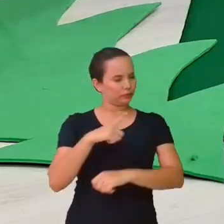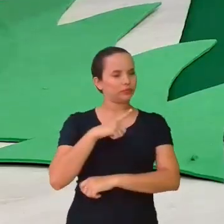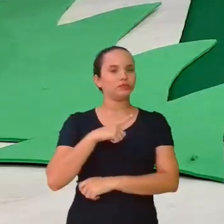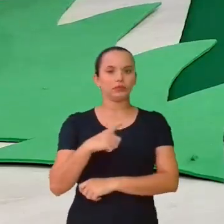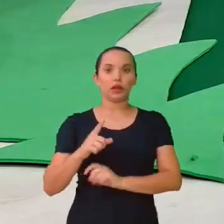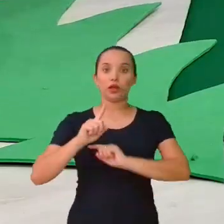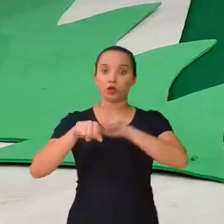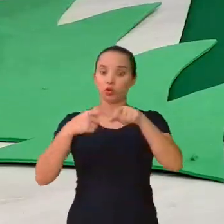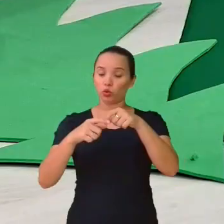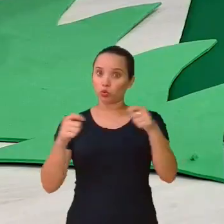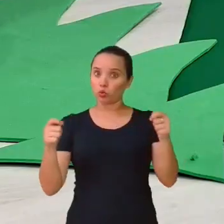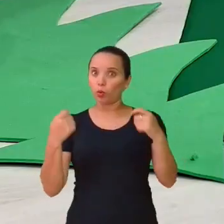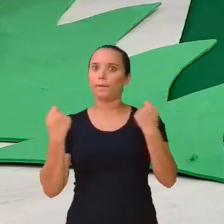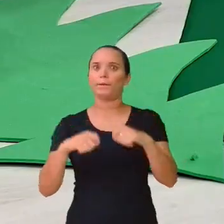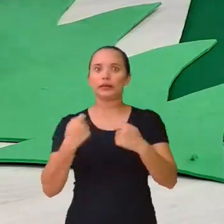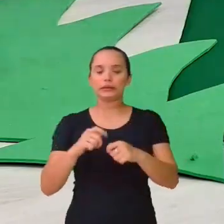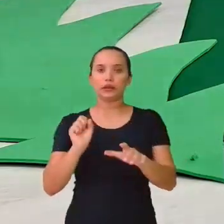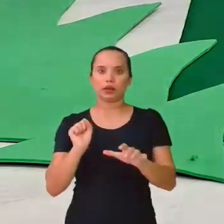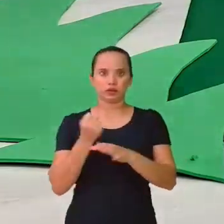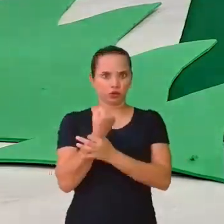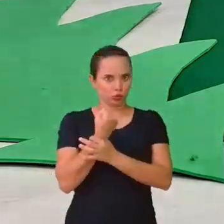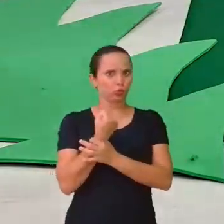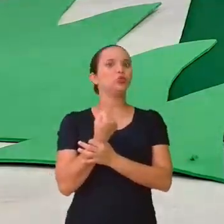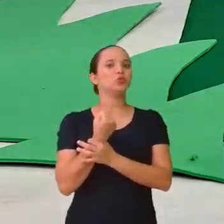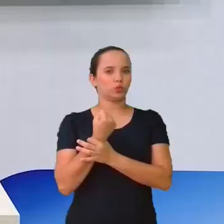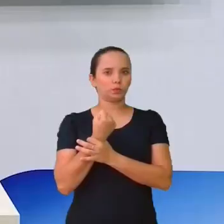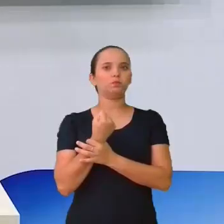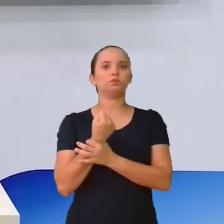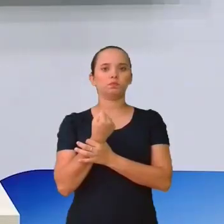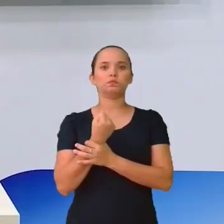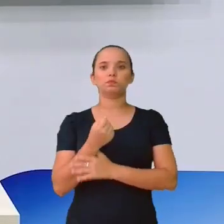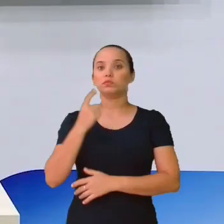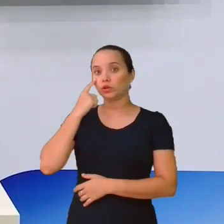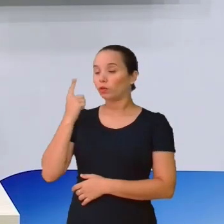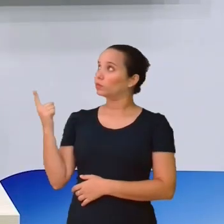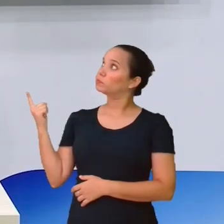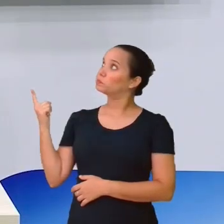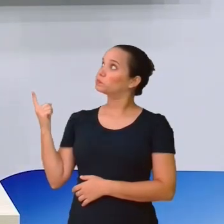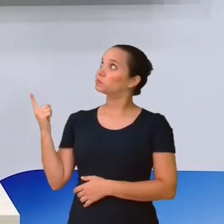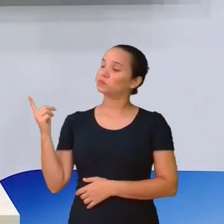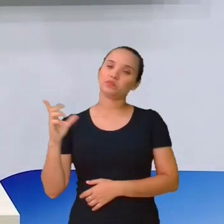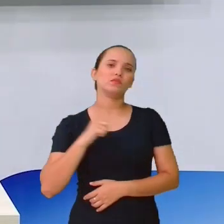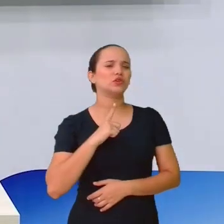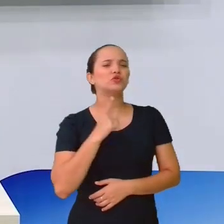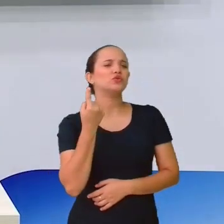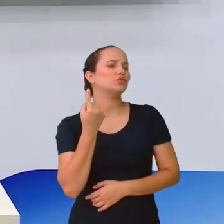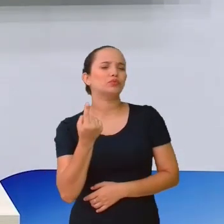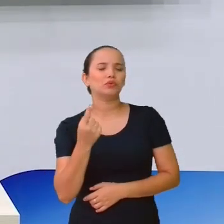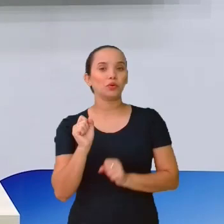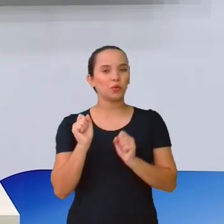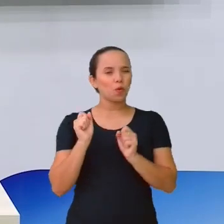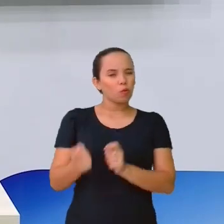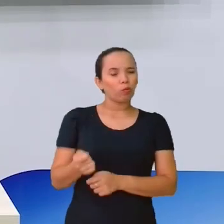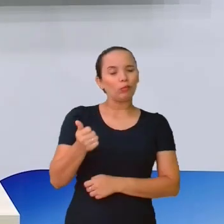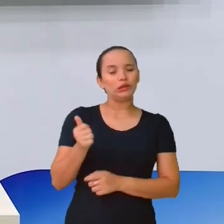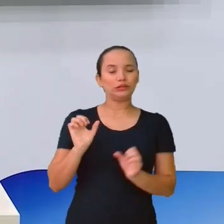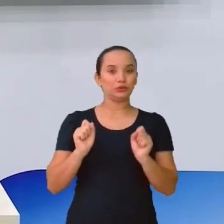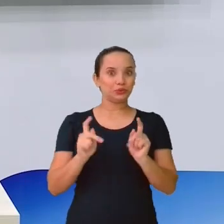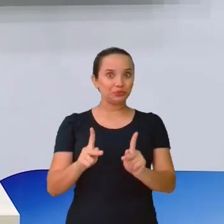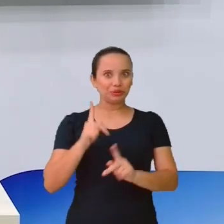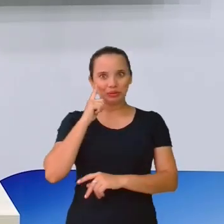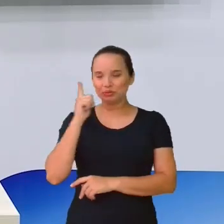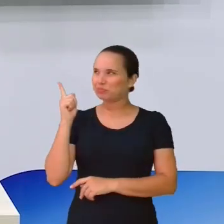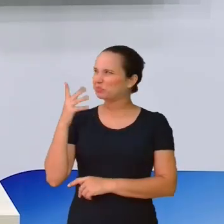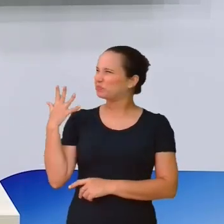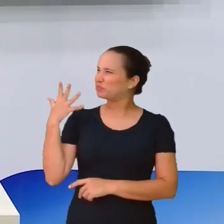esse palitinho não ficar caindo. Então eu venho aqui, ó, vou pegar uma que já está quase pronta. Gente, olha como vai ficar linda a árvore de vocês.